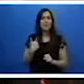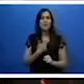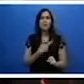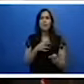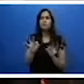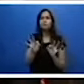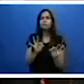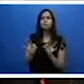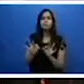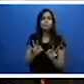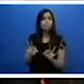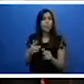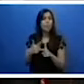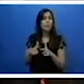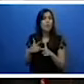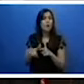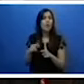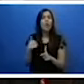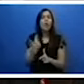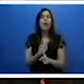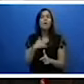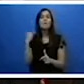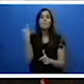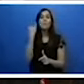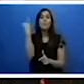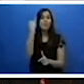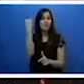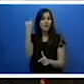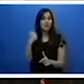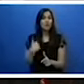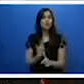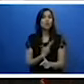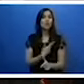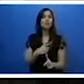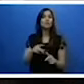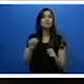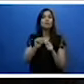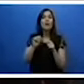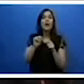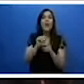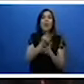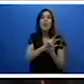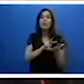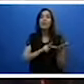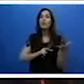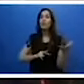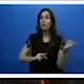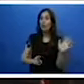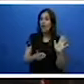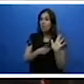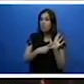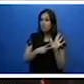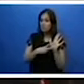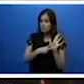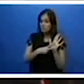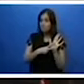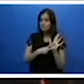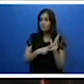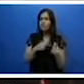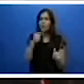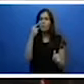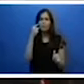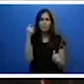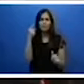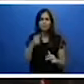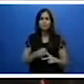situação problema, é muito importante que nós façamos a leitura bem atenciosa do problema. Então